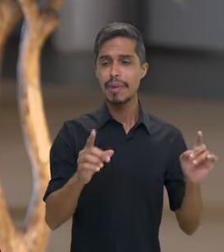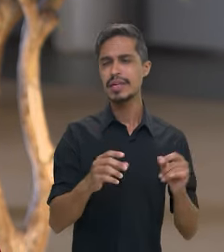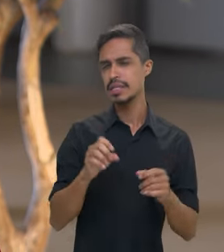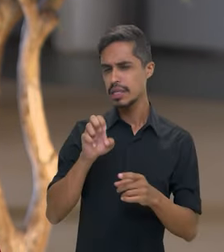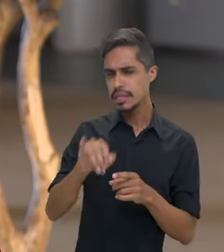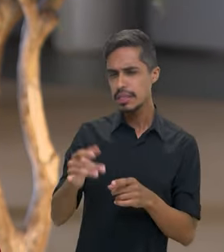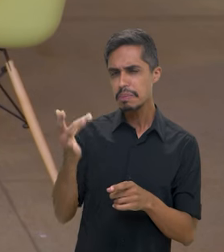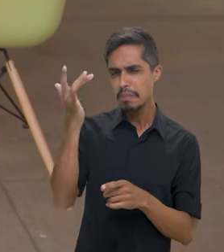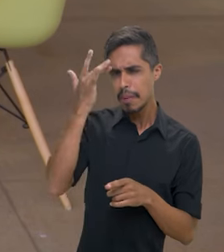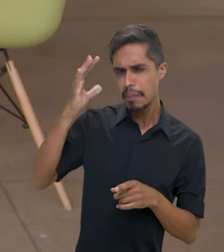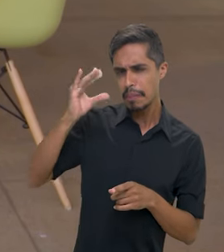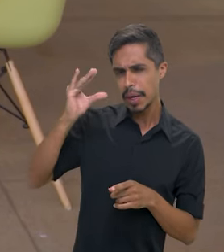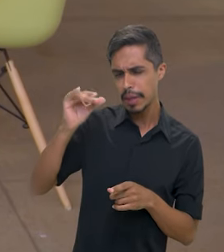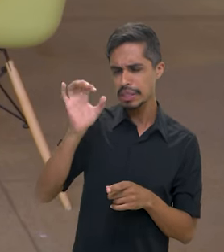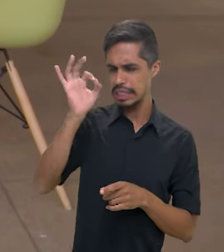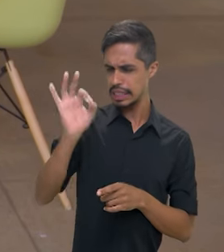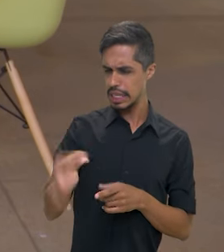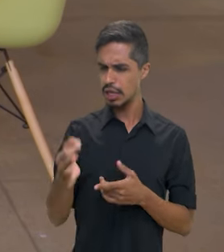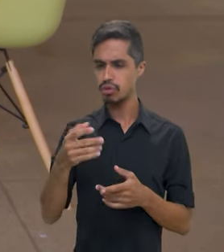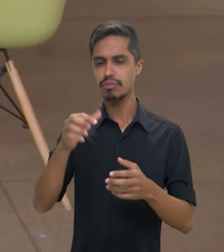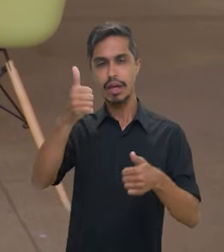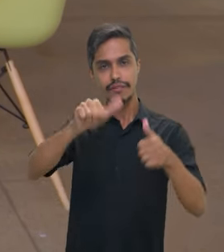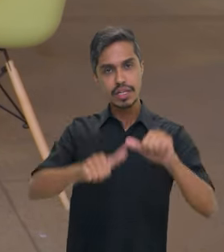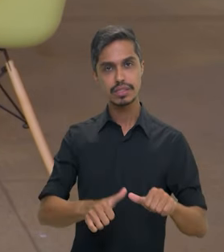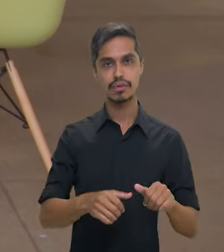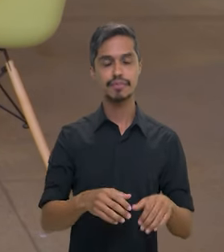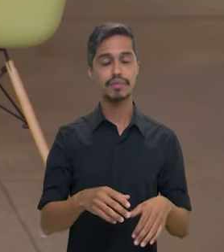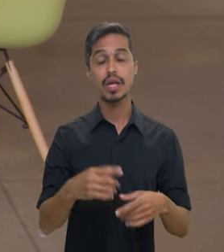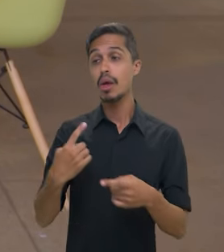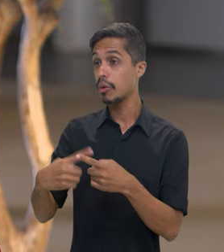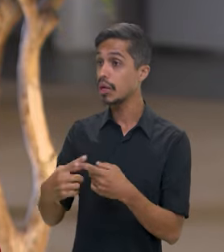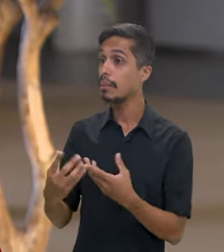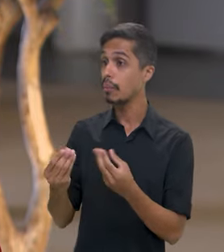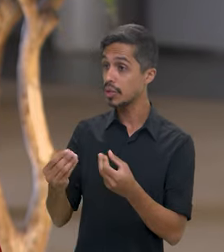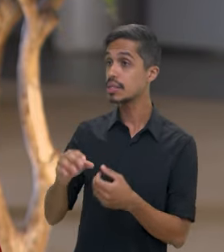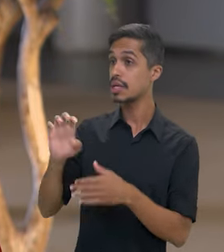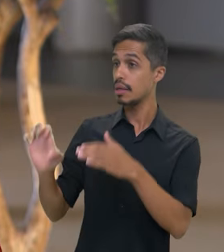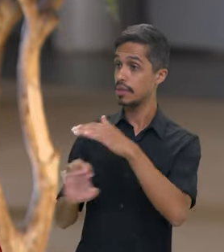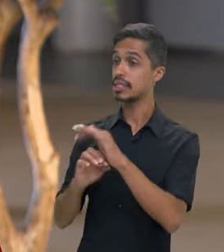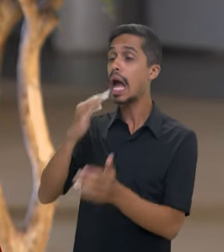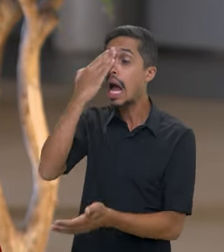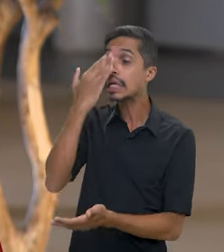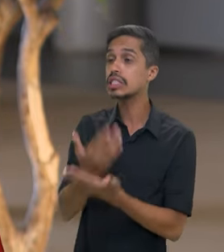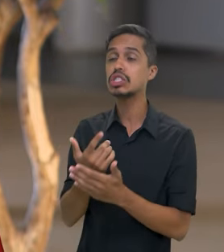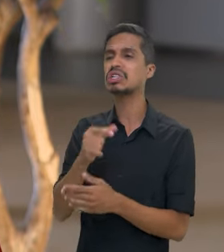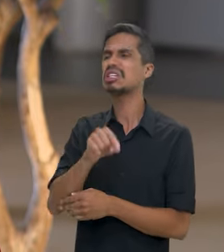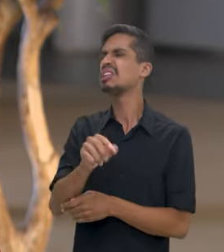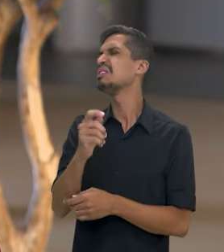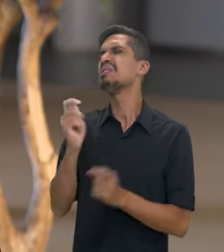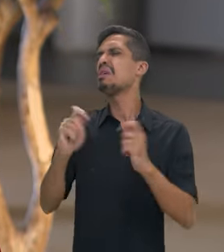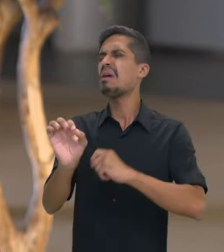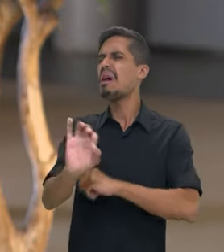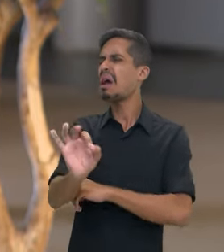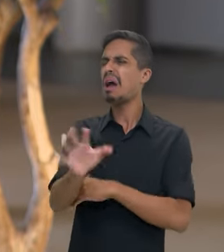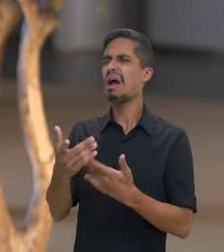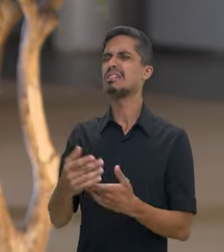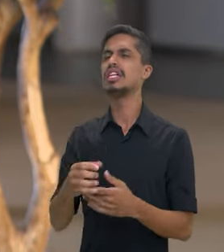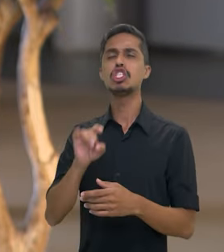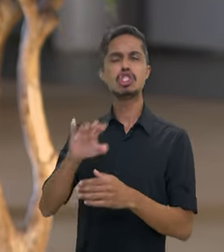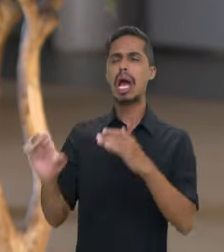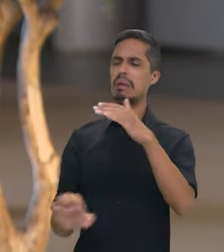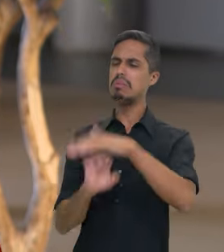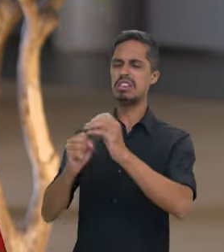adequada que pode fazer a diferença para que ela acesse o mercado externo. Porque muitas empresas, às vezes, acreditam nem ser